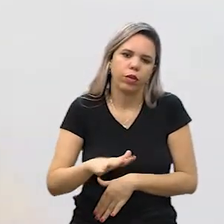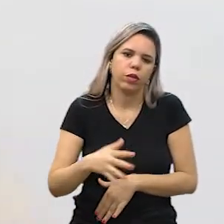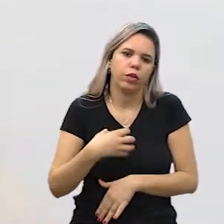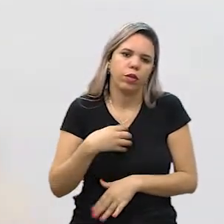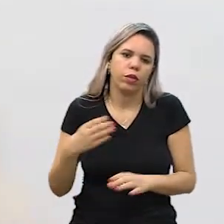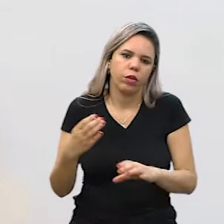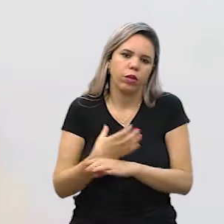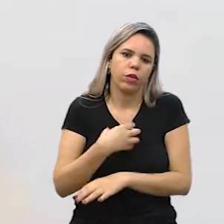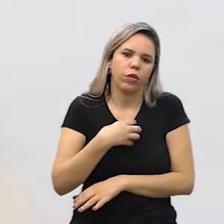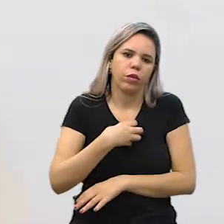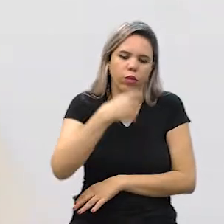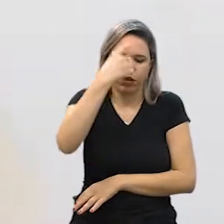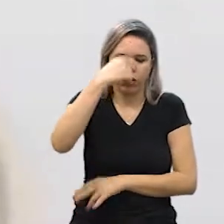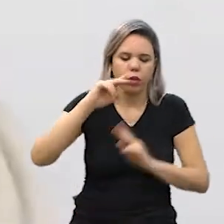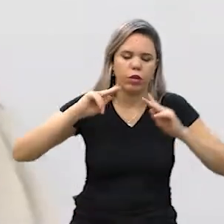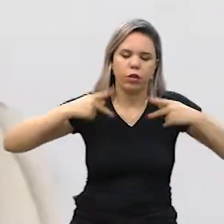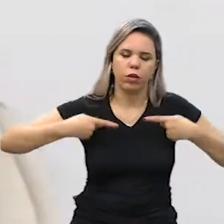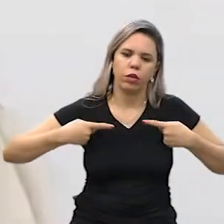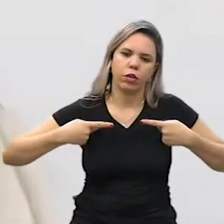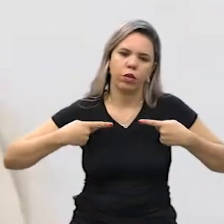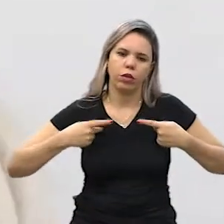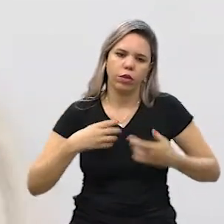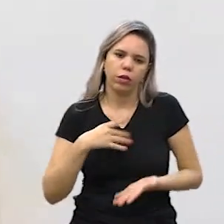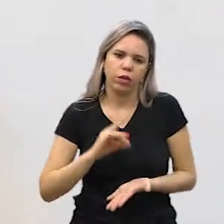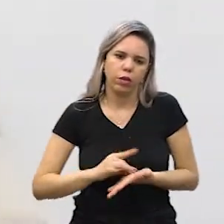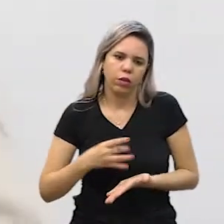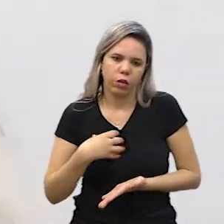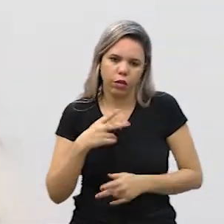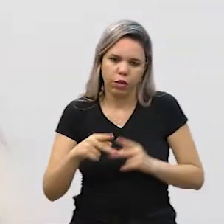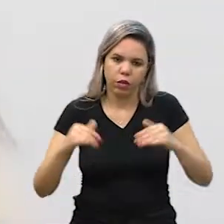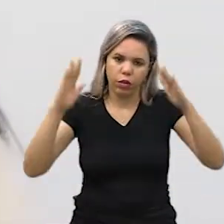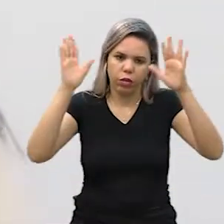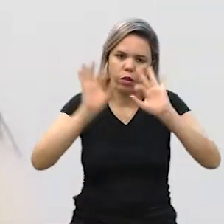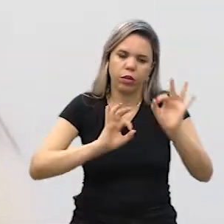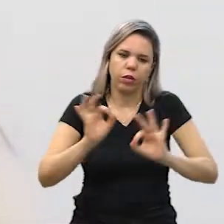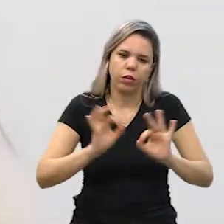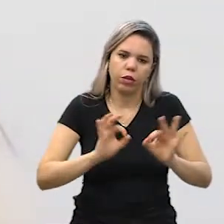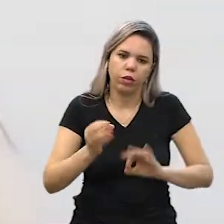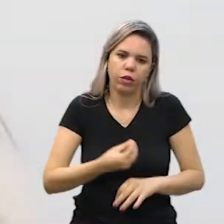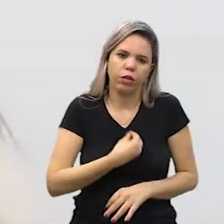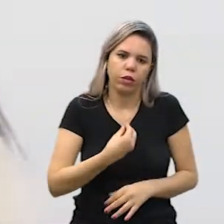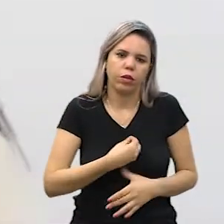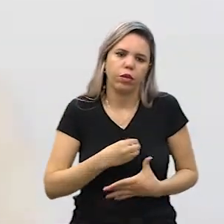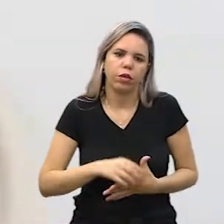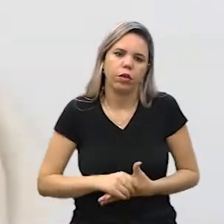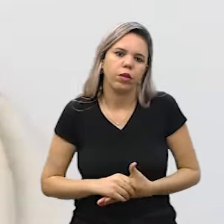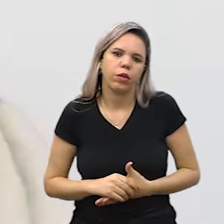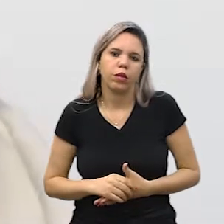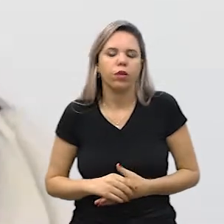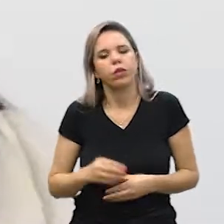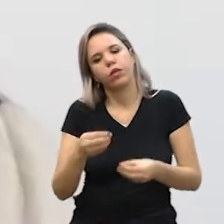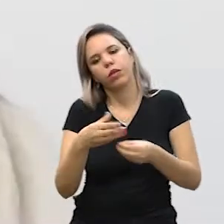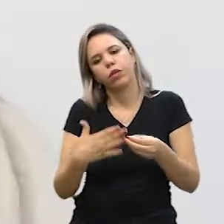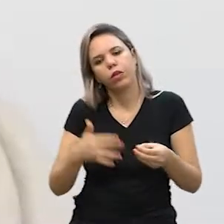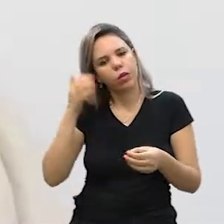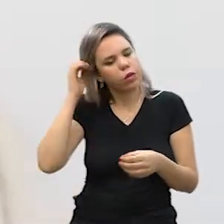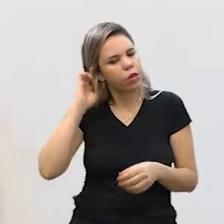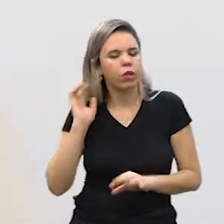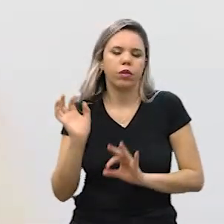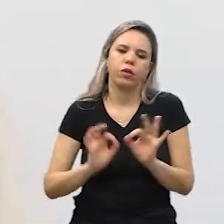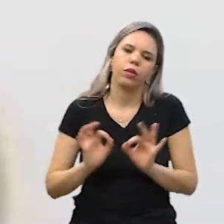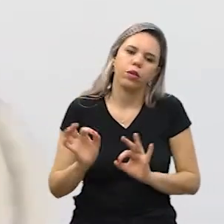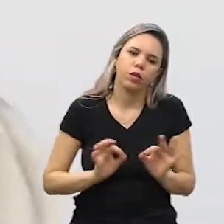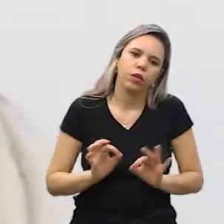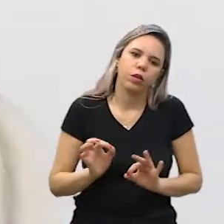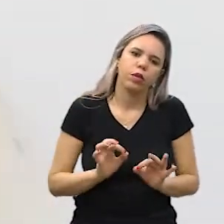sua totalidade como um ser humano, para que ele, de fato, seja um adulto preparado para a vida, né? O conteúdo que é